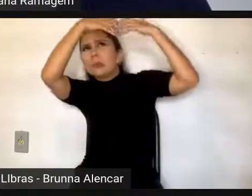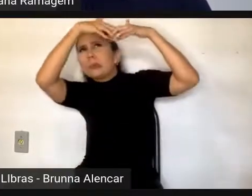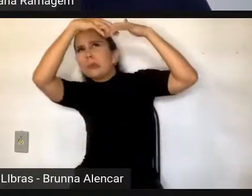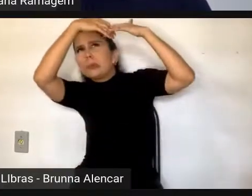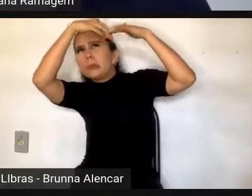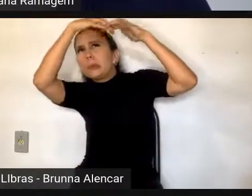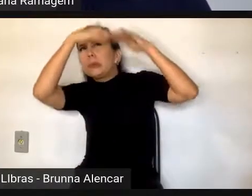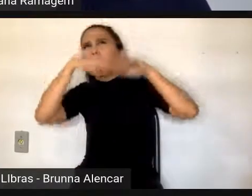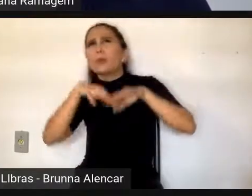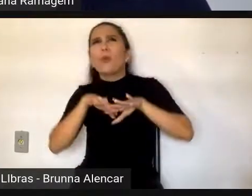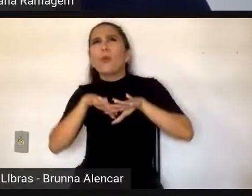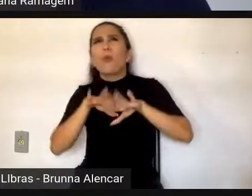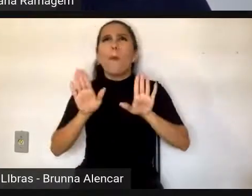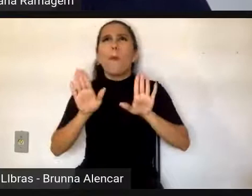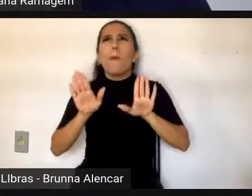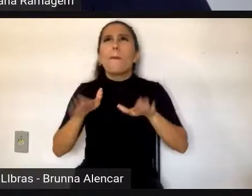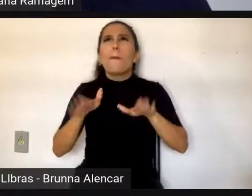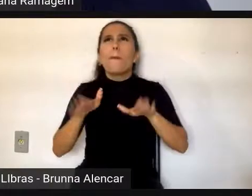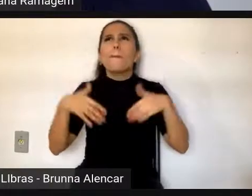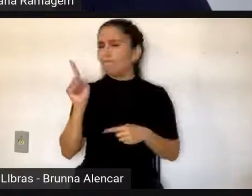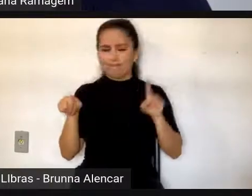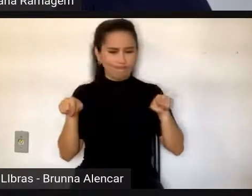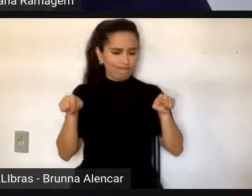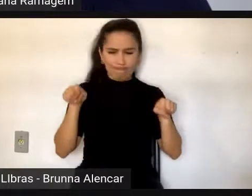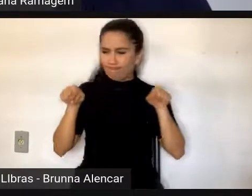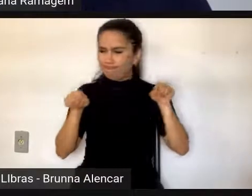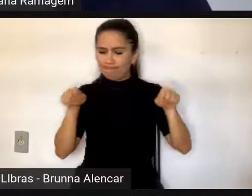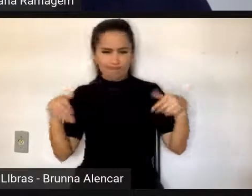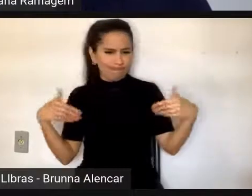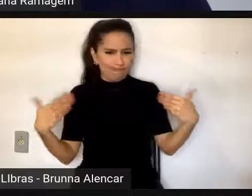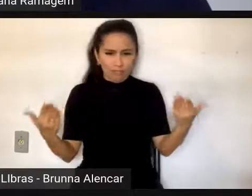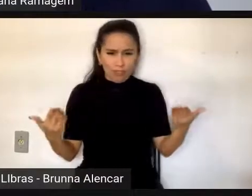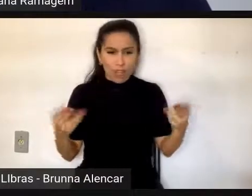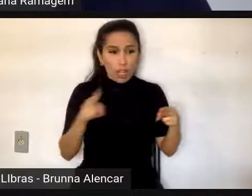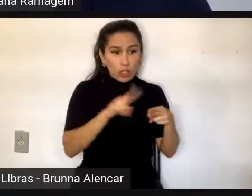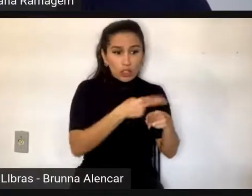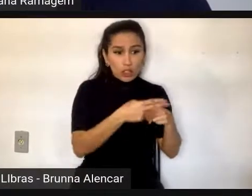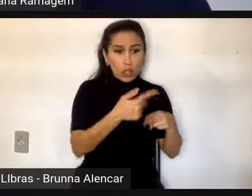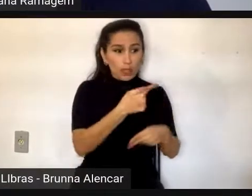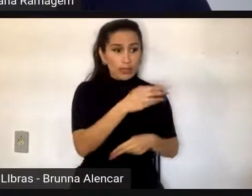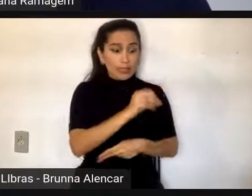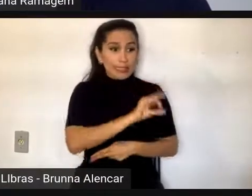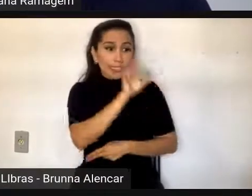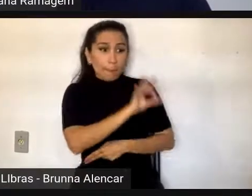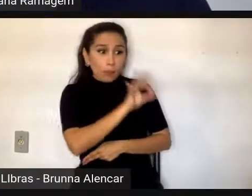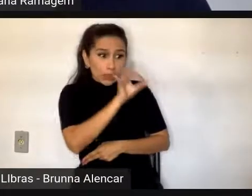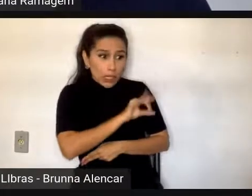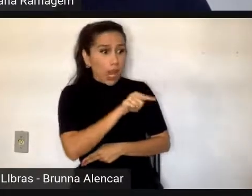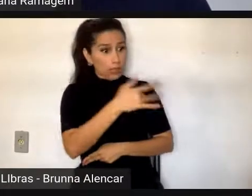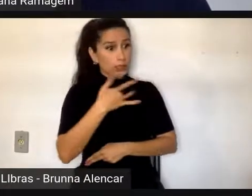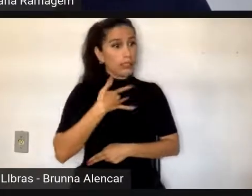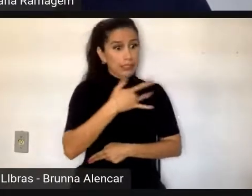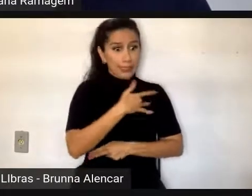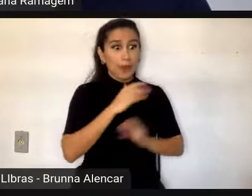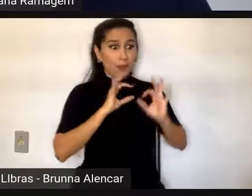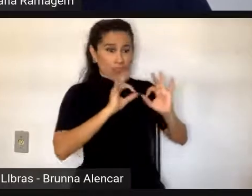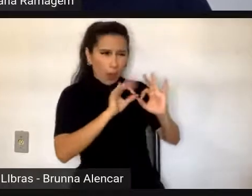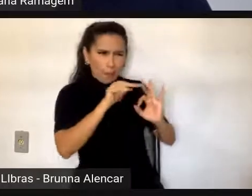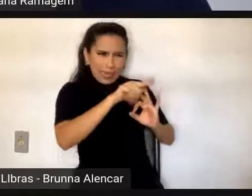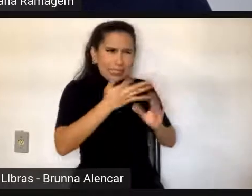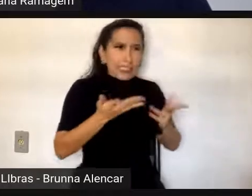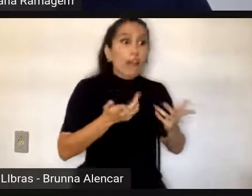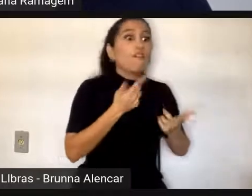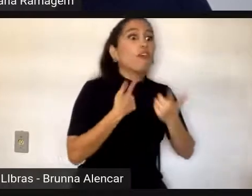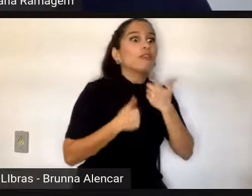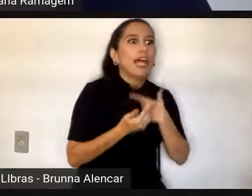pena, porque às vezes o comer o chocolate 70% cacau pode ser até mais saudável, mas ele não vai ser o suficiente para satisfazer minha